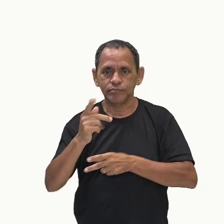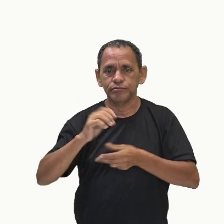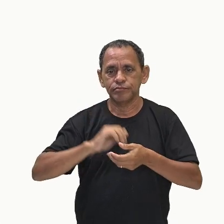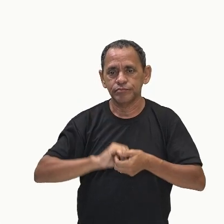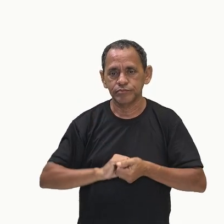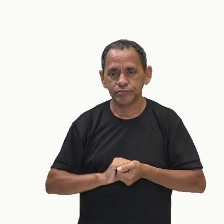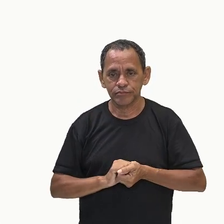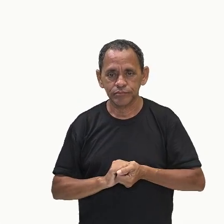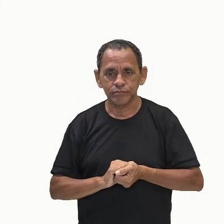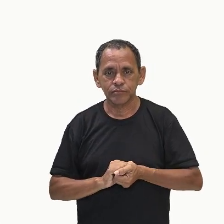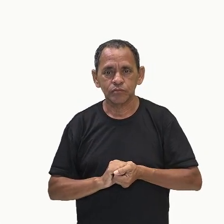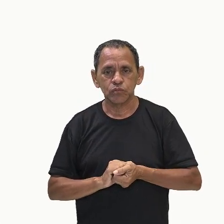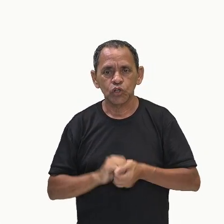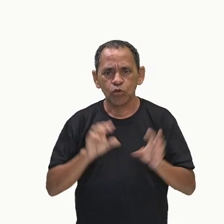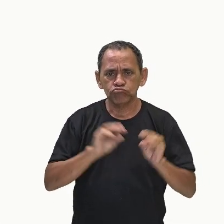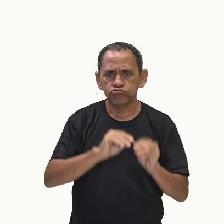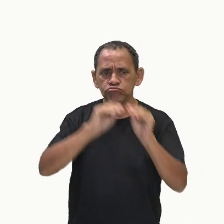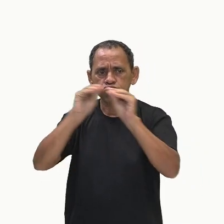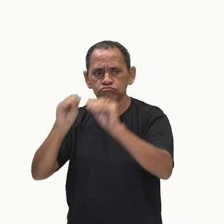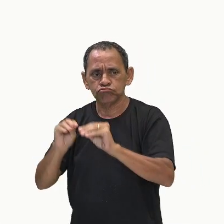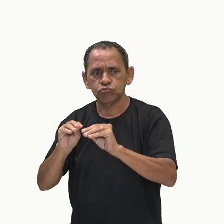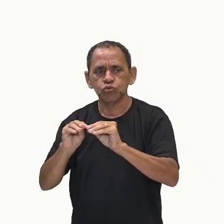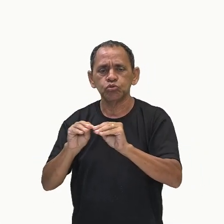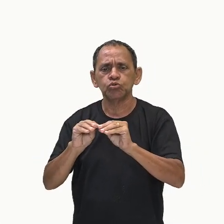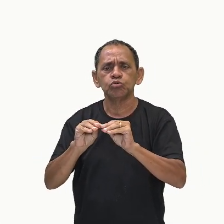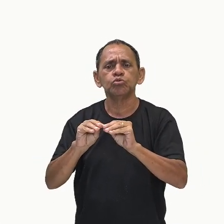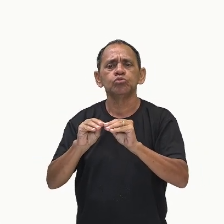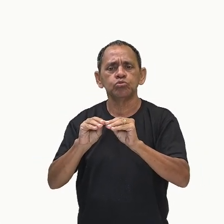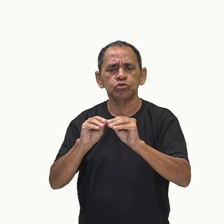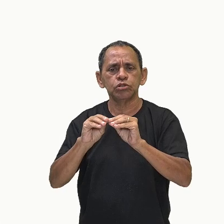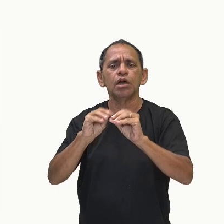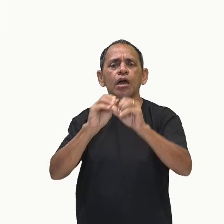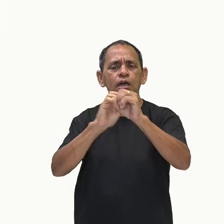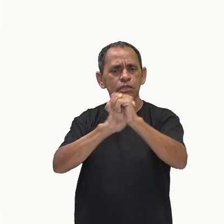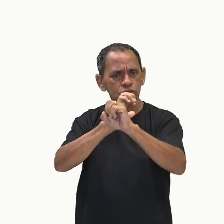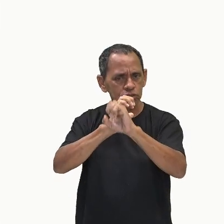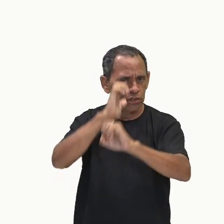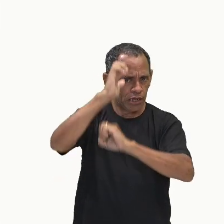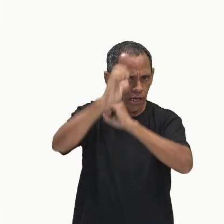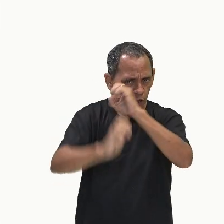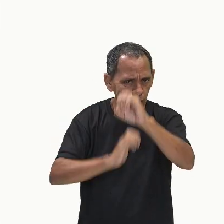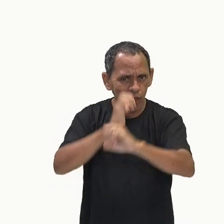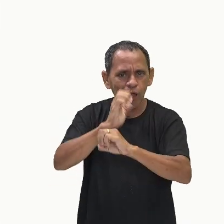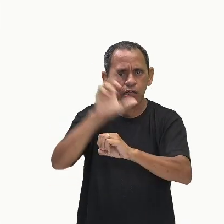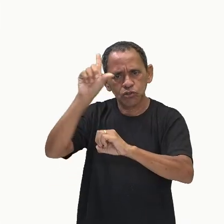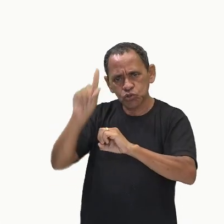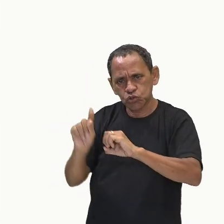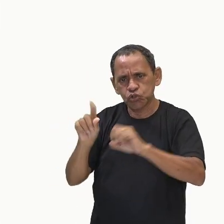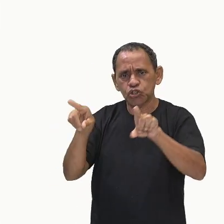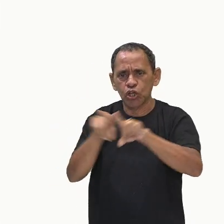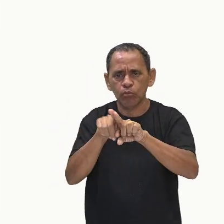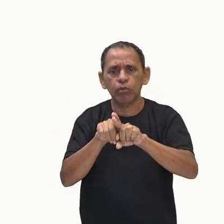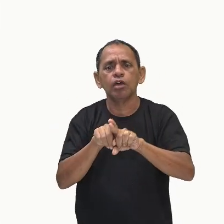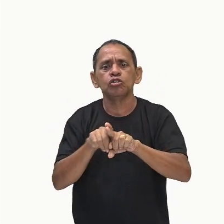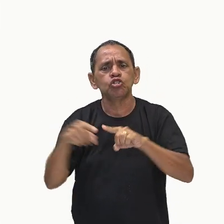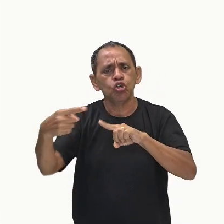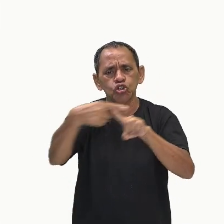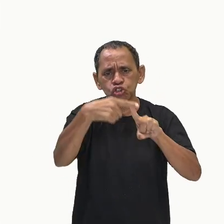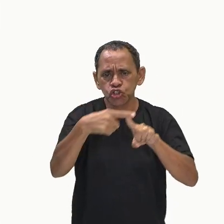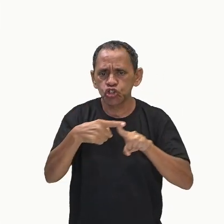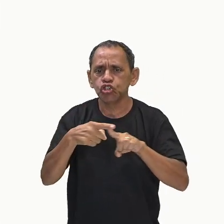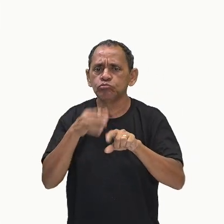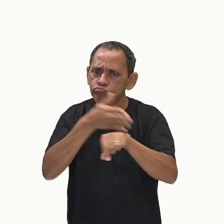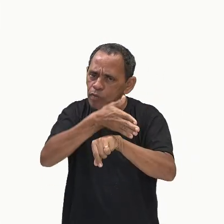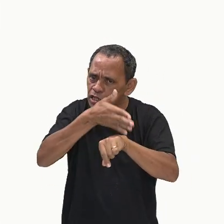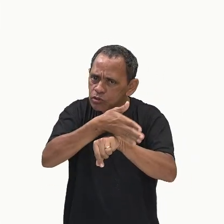é um transportador de elétrons reduzido. Esses aí são os fatores que vão fazer